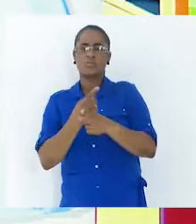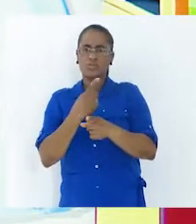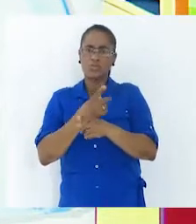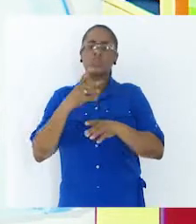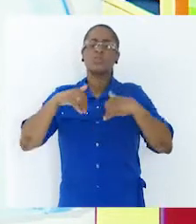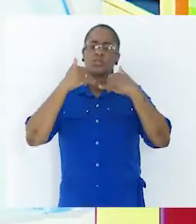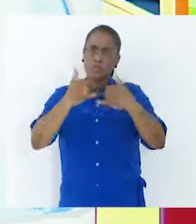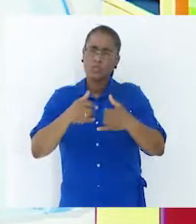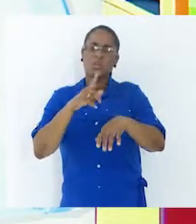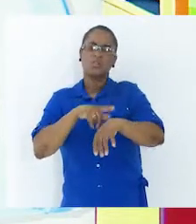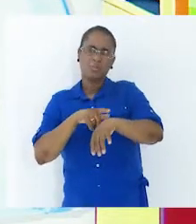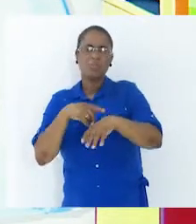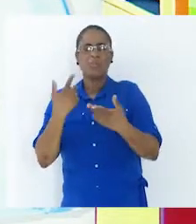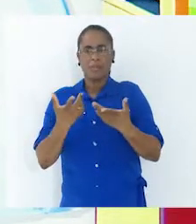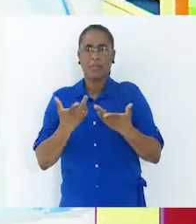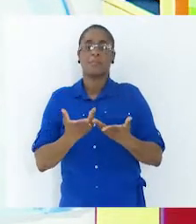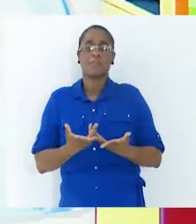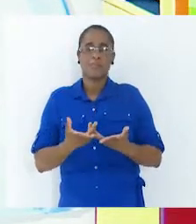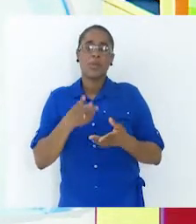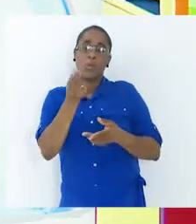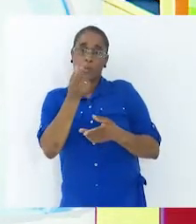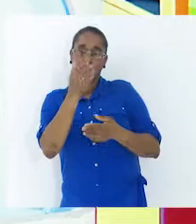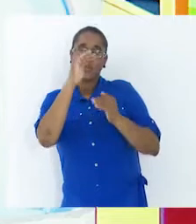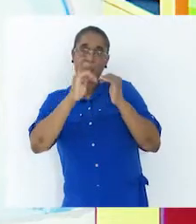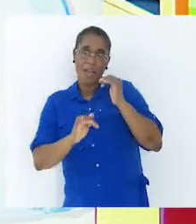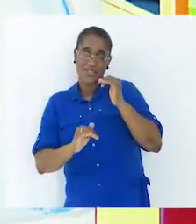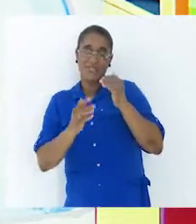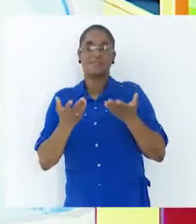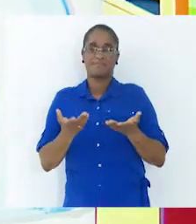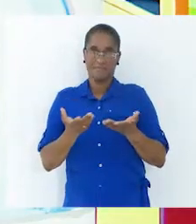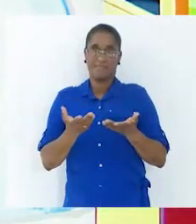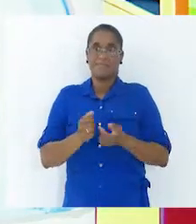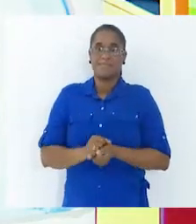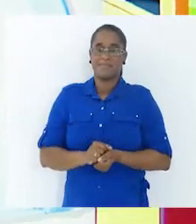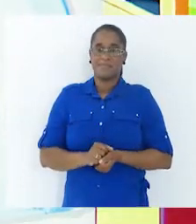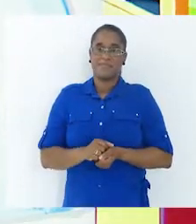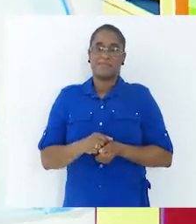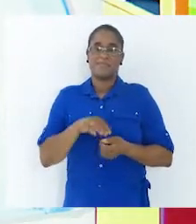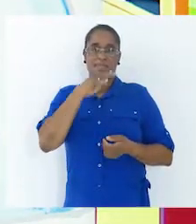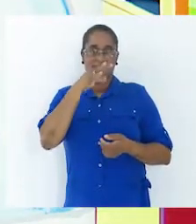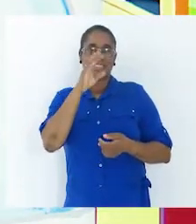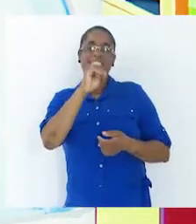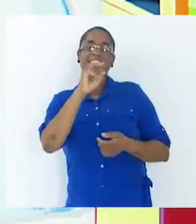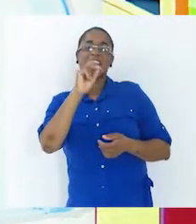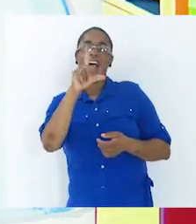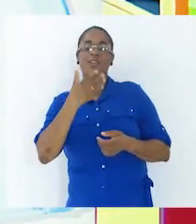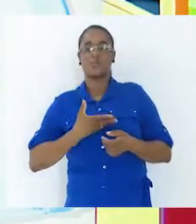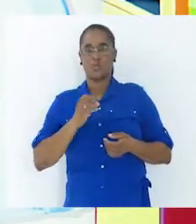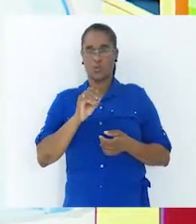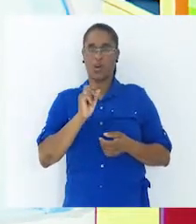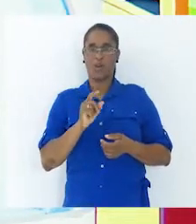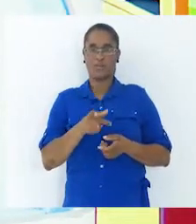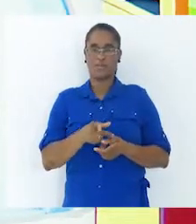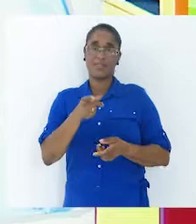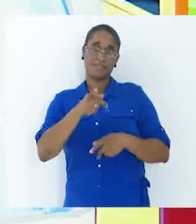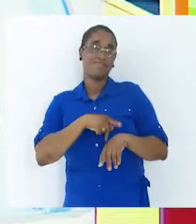de uma determinada época, o preço baixa, não é? Portanto, diz-se saldo, não é? Nesta